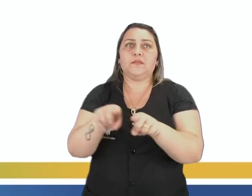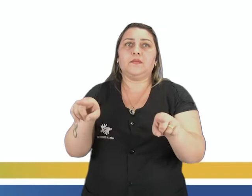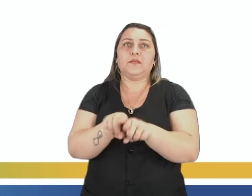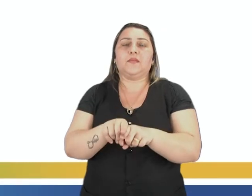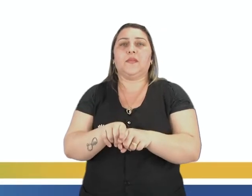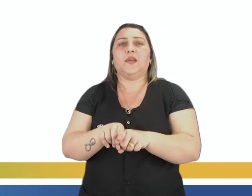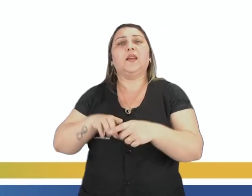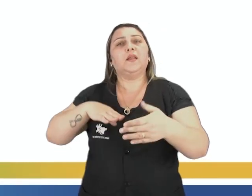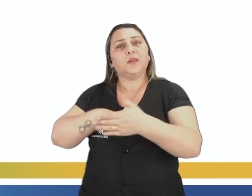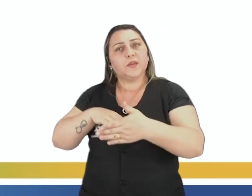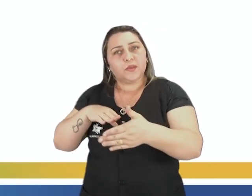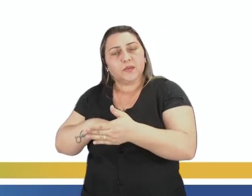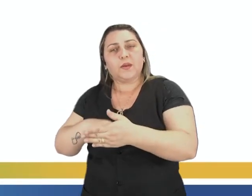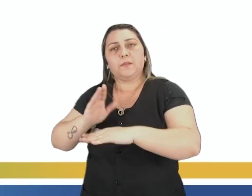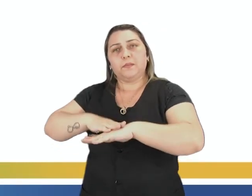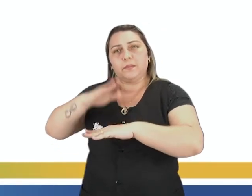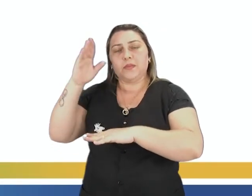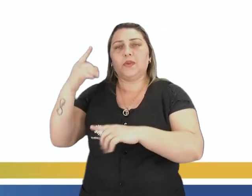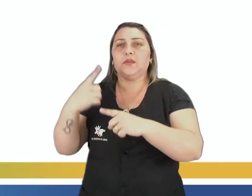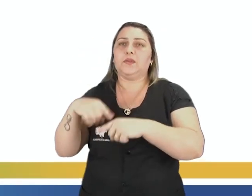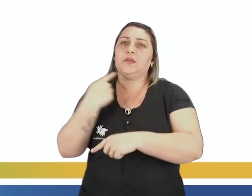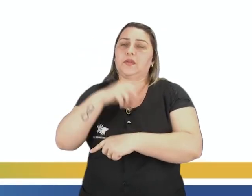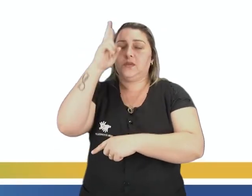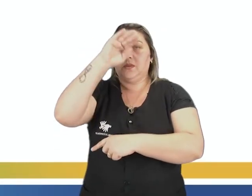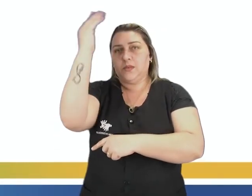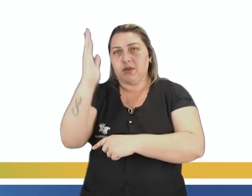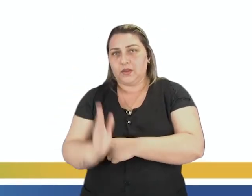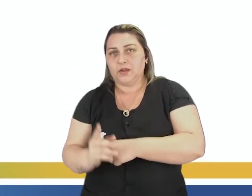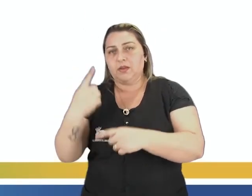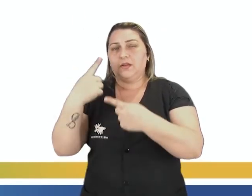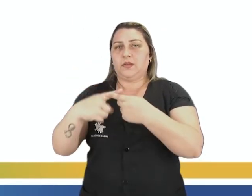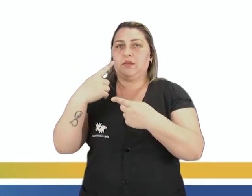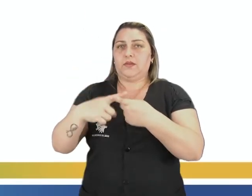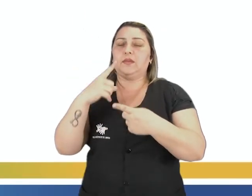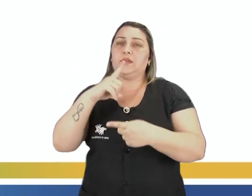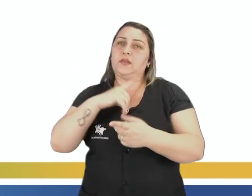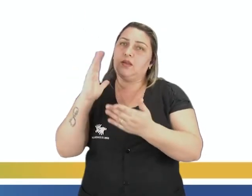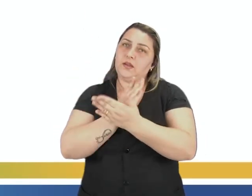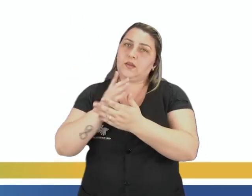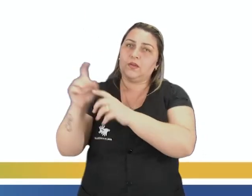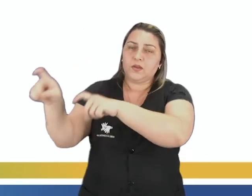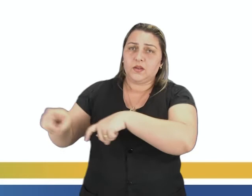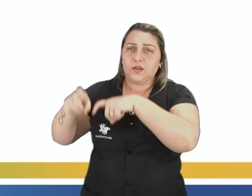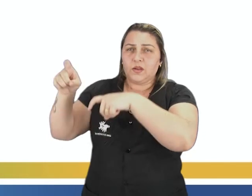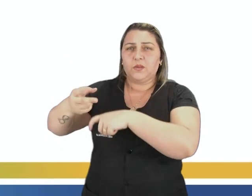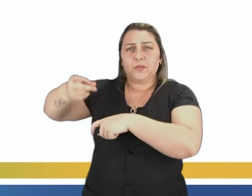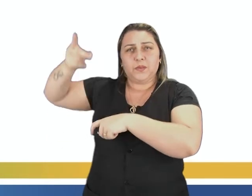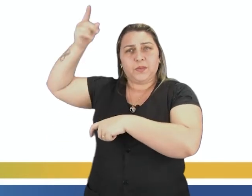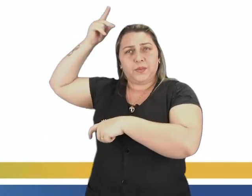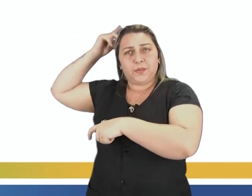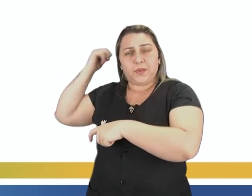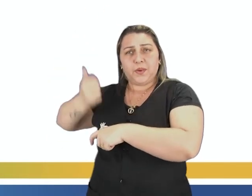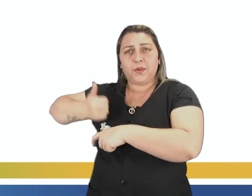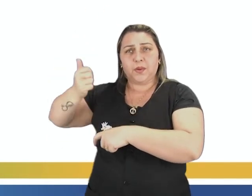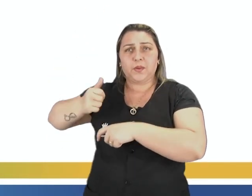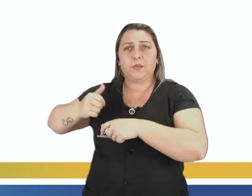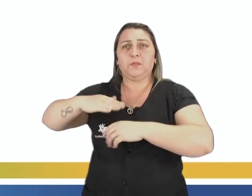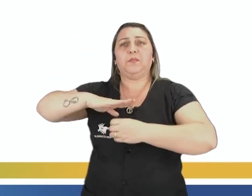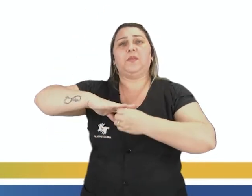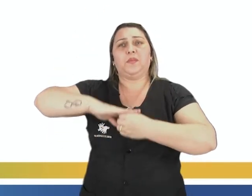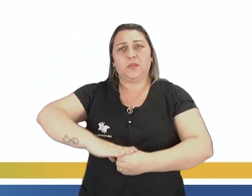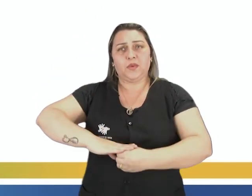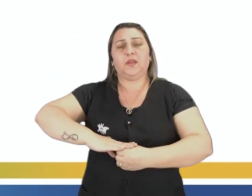impacto histórico, isso tem muito mais a ver com a nossa história brasileira, né, porque tem algumas colônias que é desde a primeira colonização e não